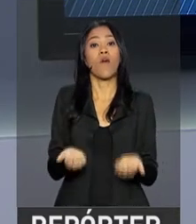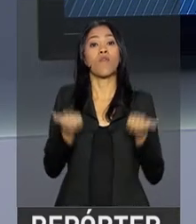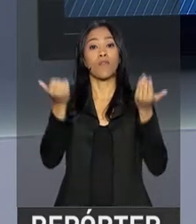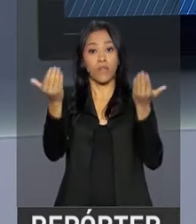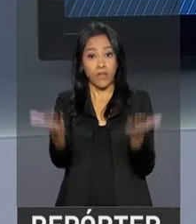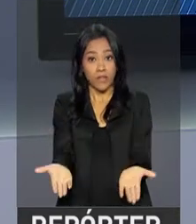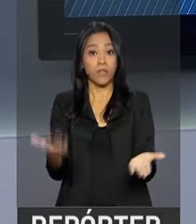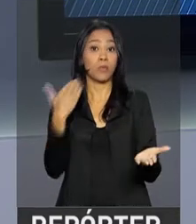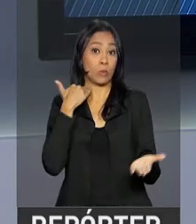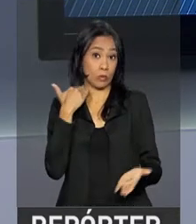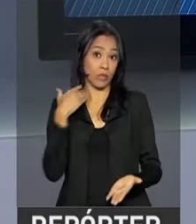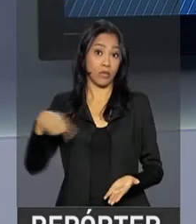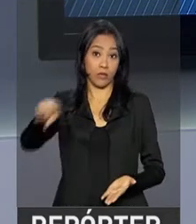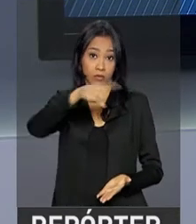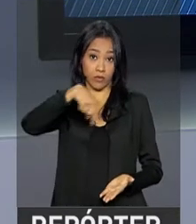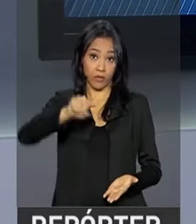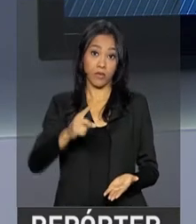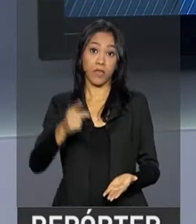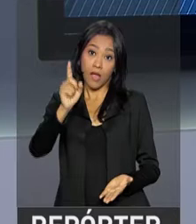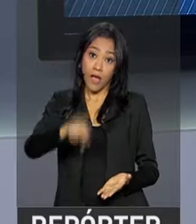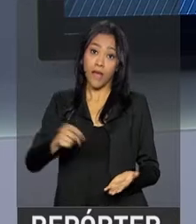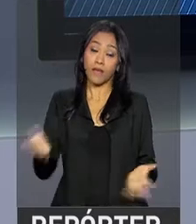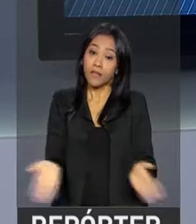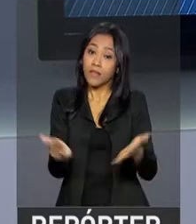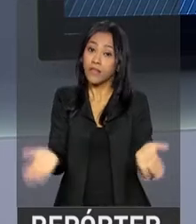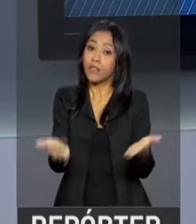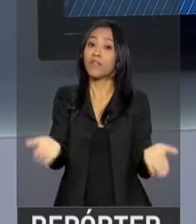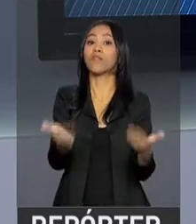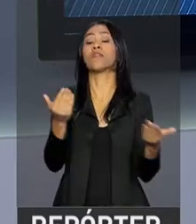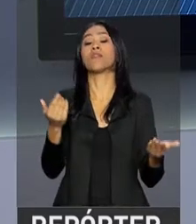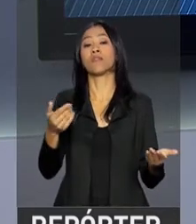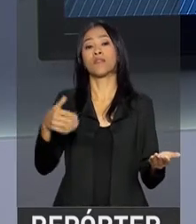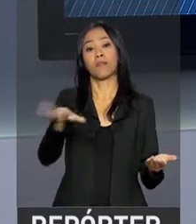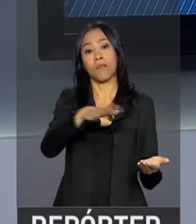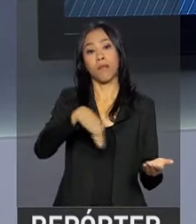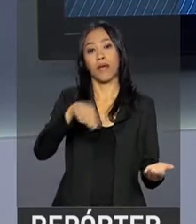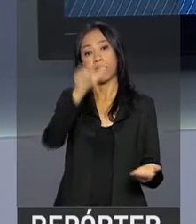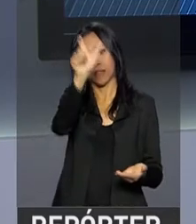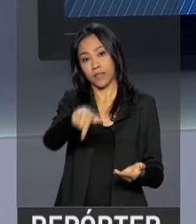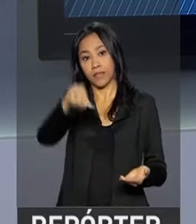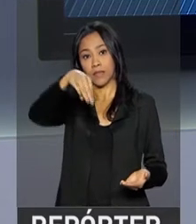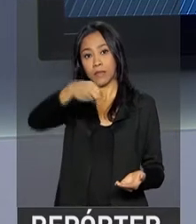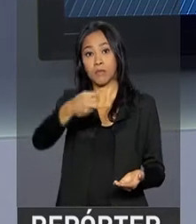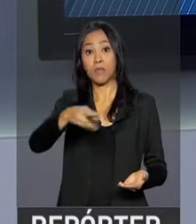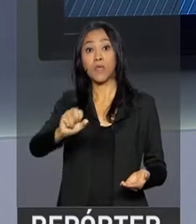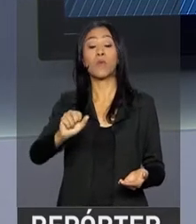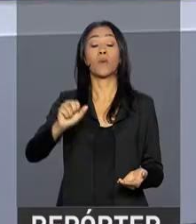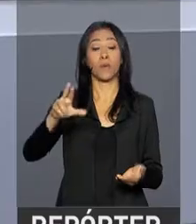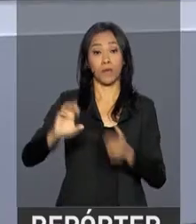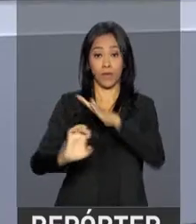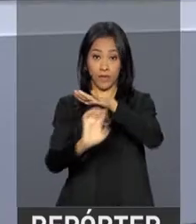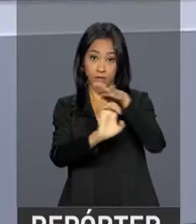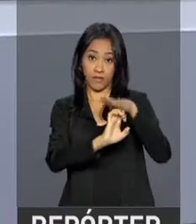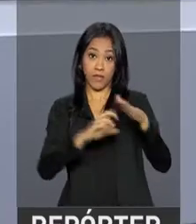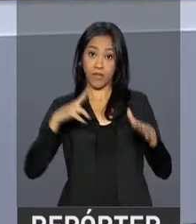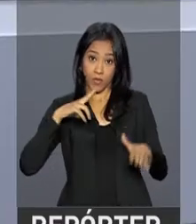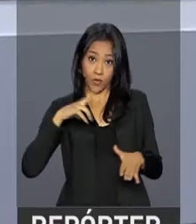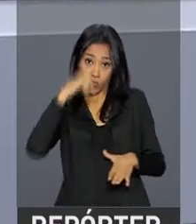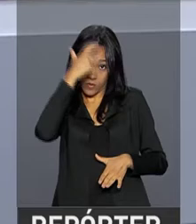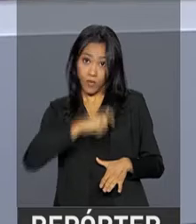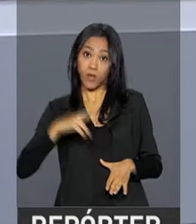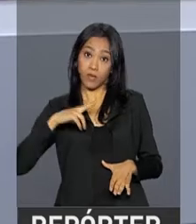pelos bancos além disso é mais um incentivo para as atividades dos microempreendedores individuais para